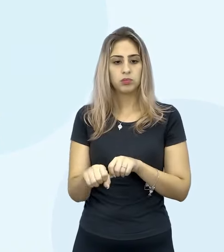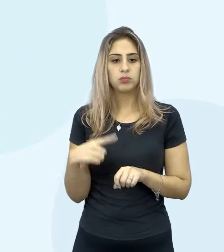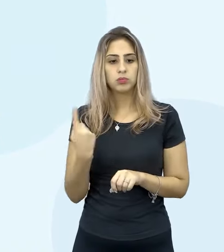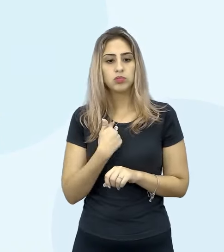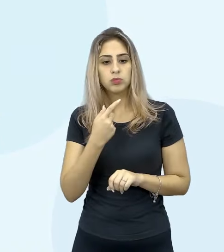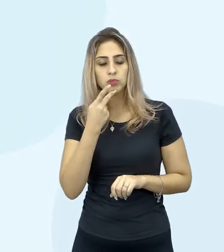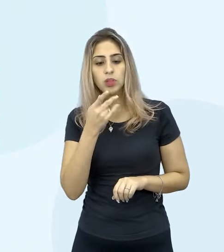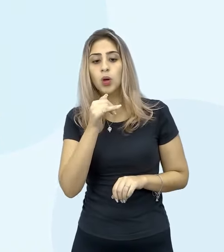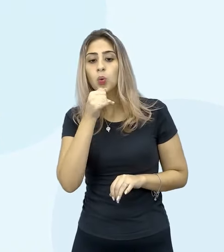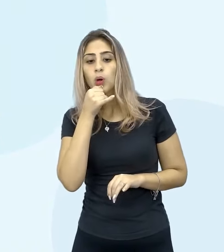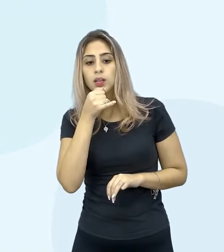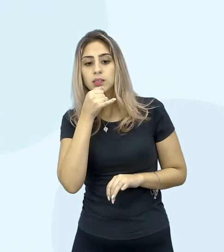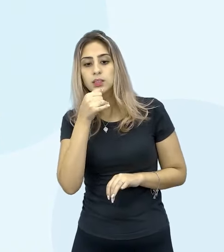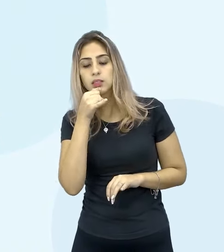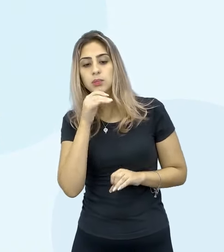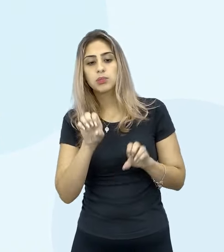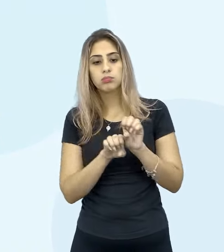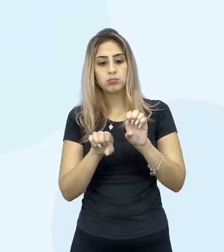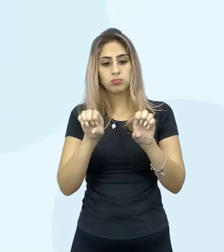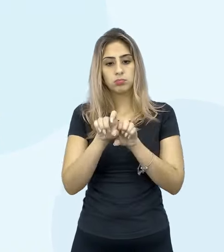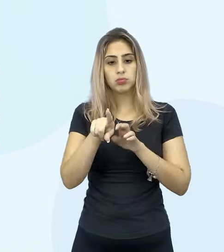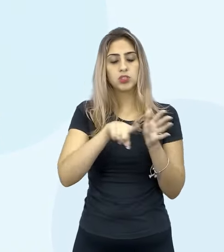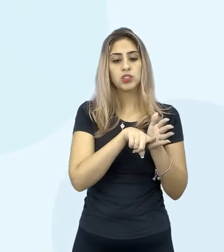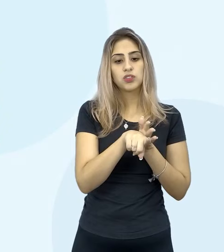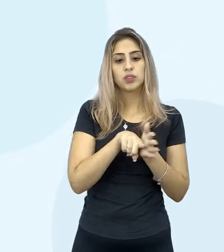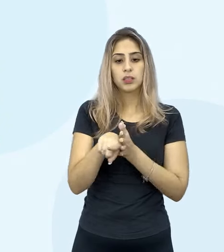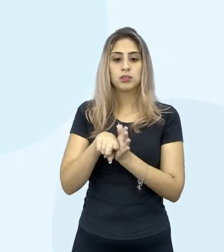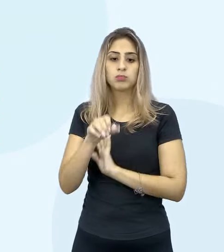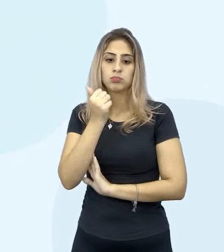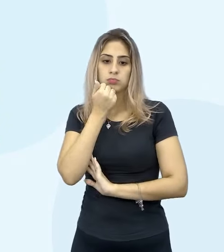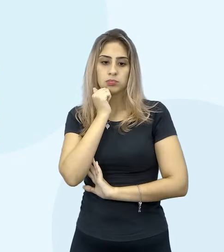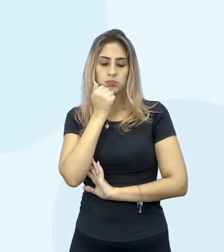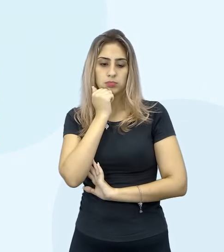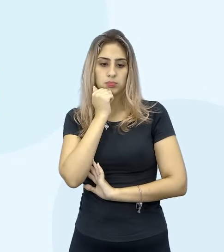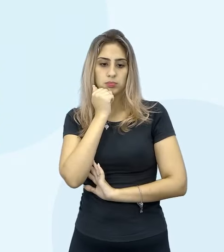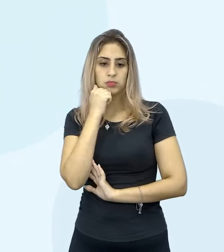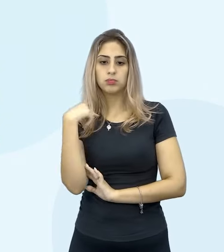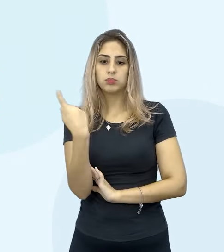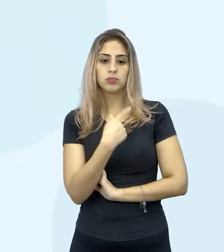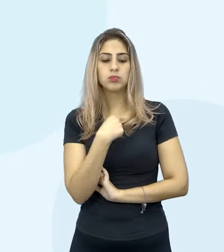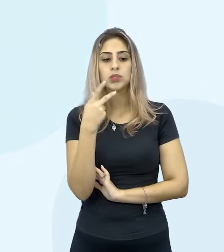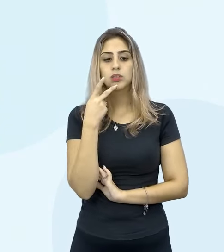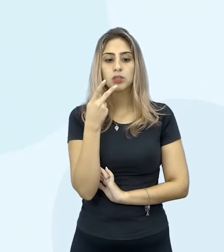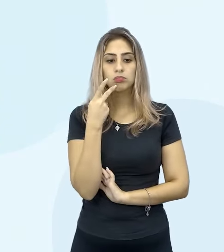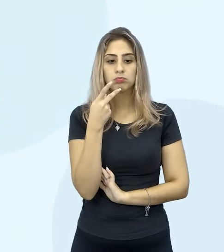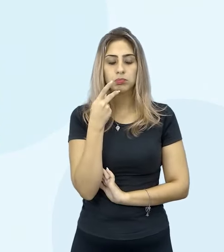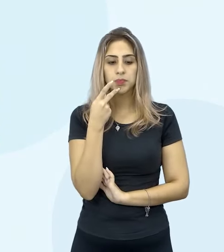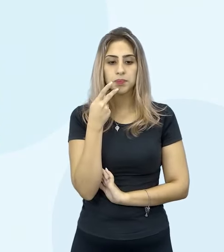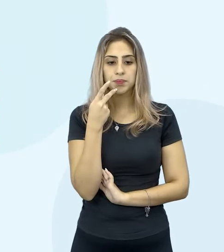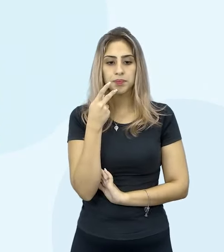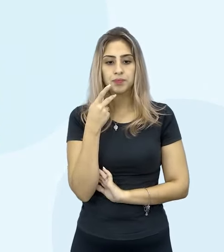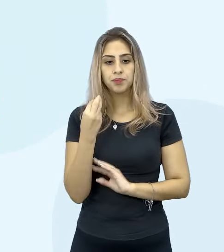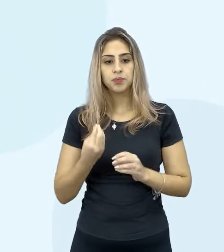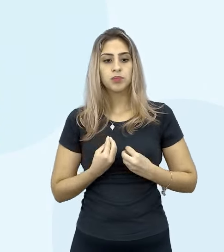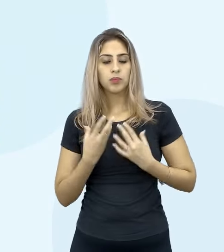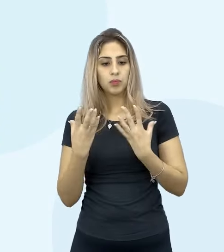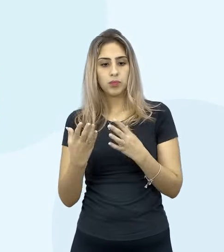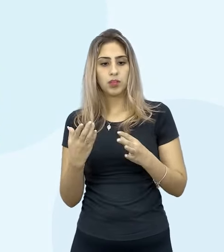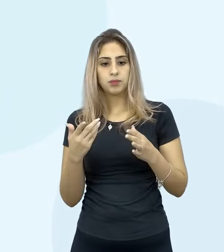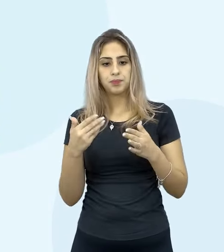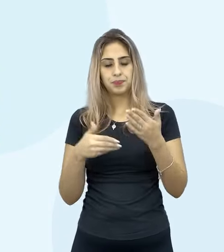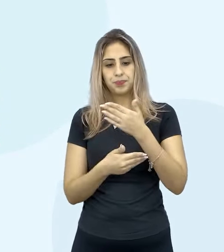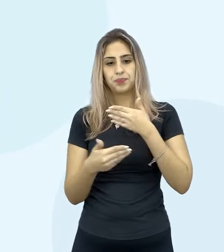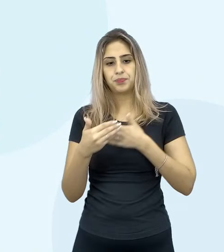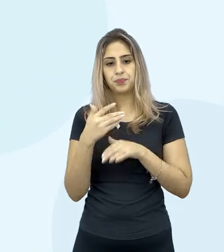vai destacar um exemplo aí de eixo estruturante de investigação científica, né? Nós vamos destacar, então, aquele que nós informamos no slide